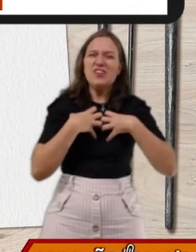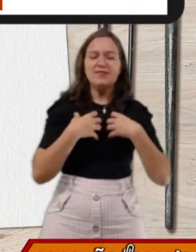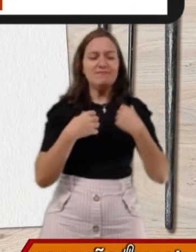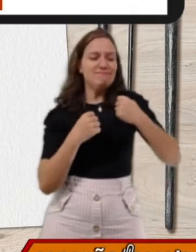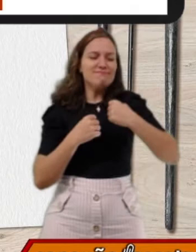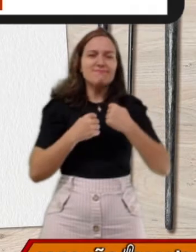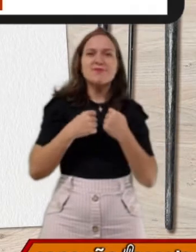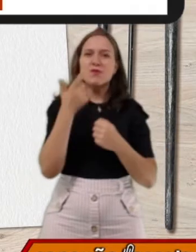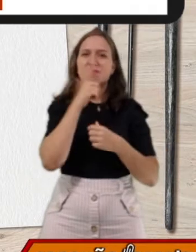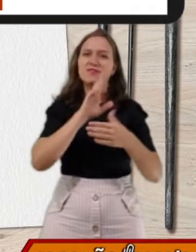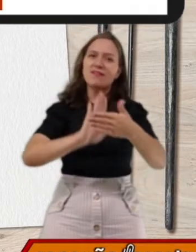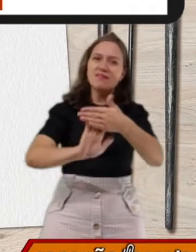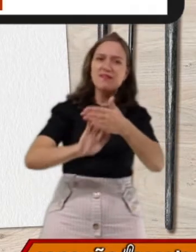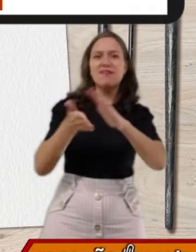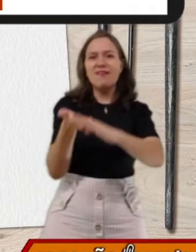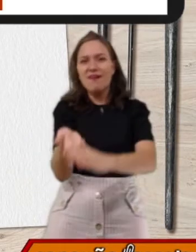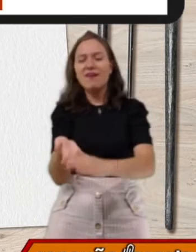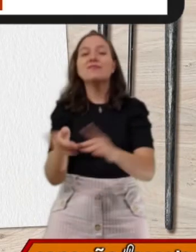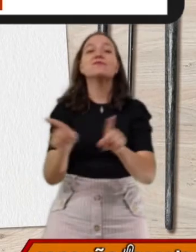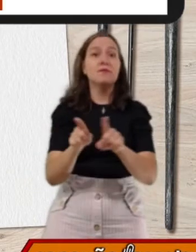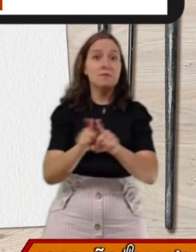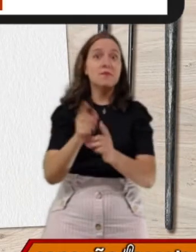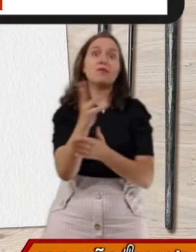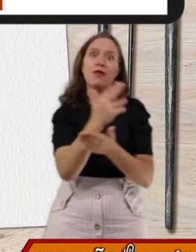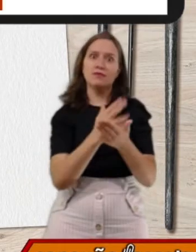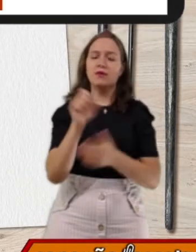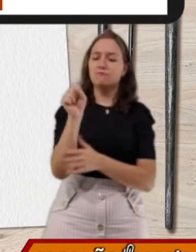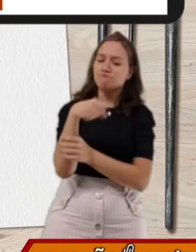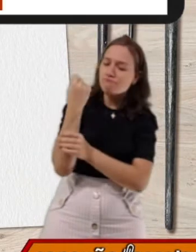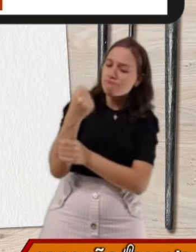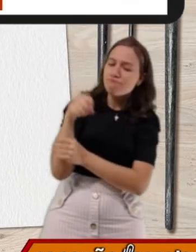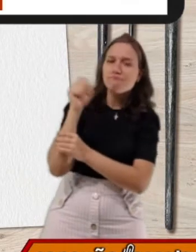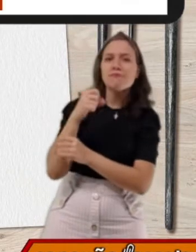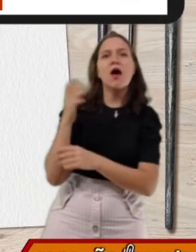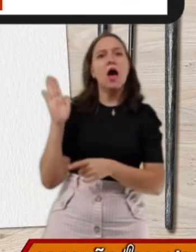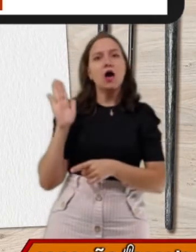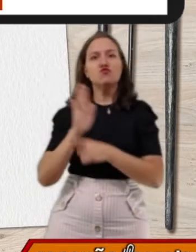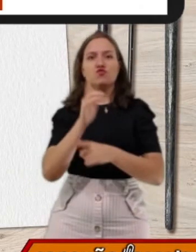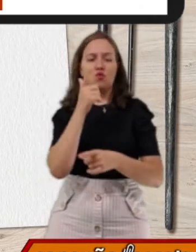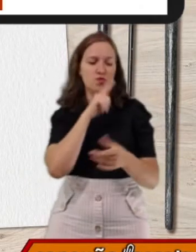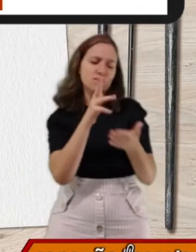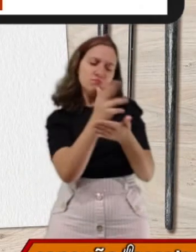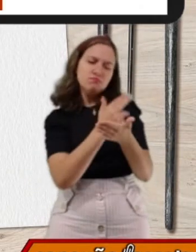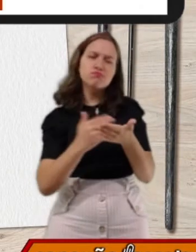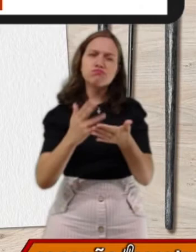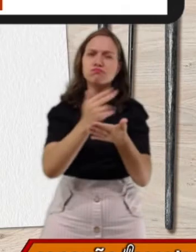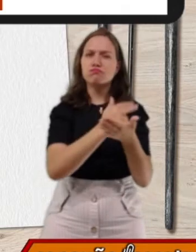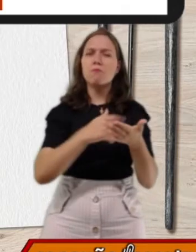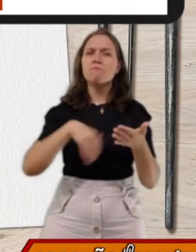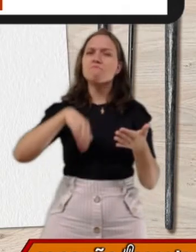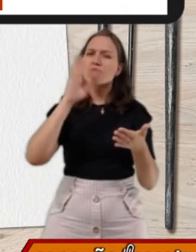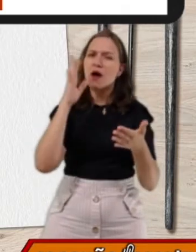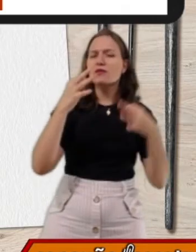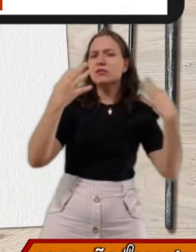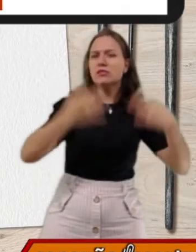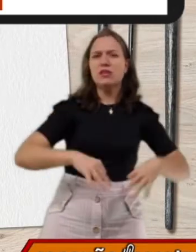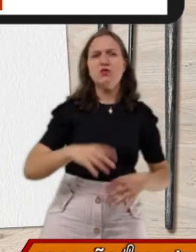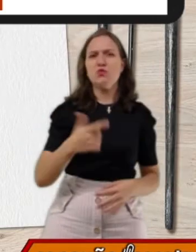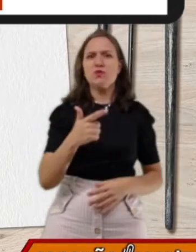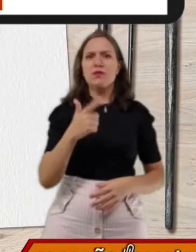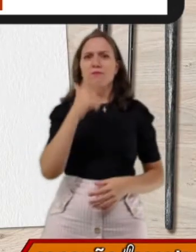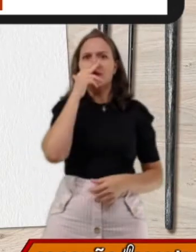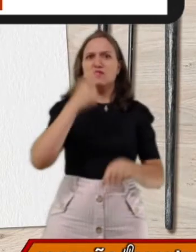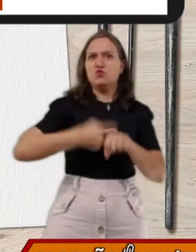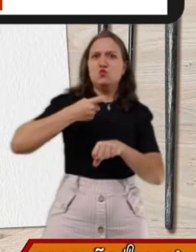alongar o corpo bom então nós vamos fazer isso só para a gente alugar e fazer traços mais retos traços que não sejam